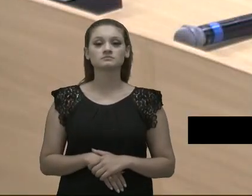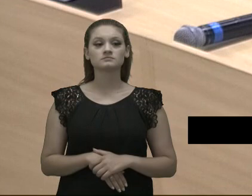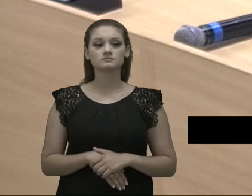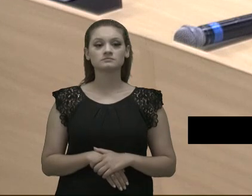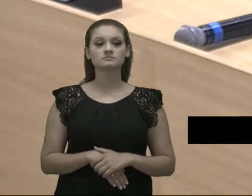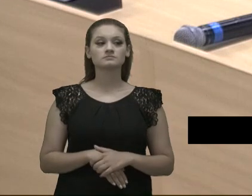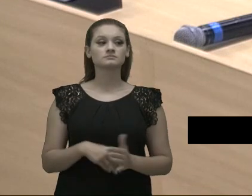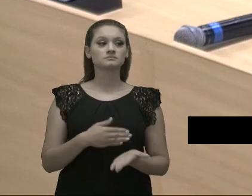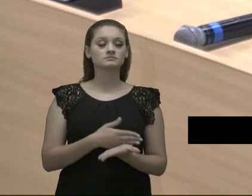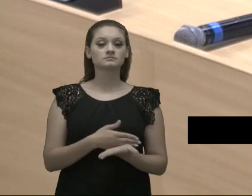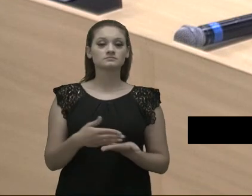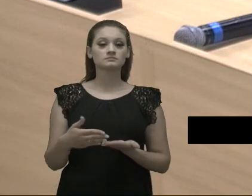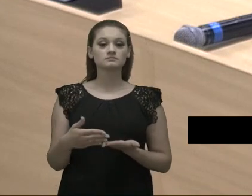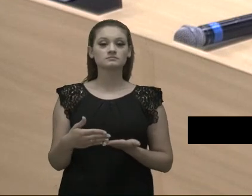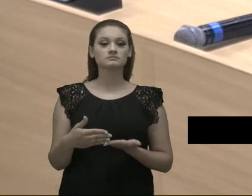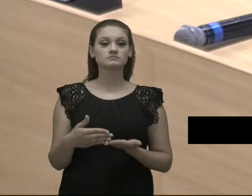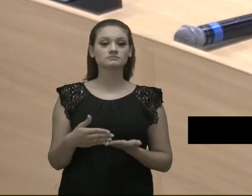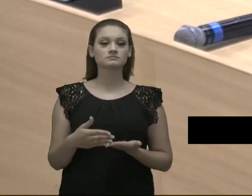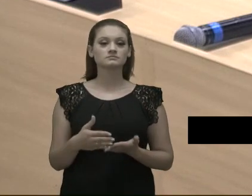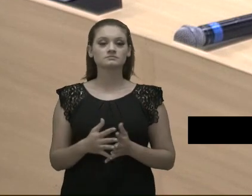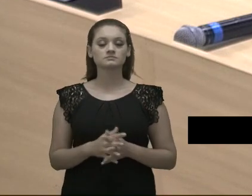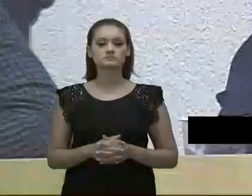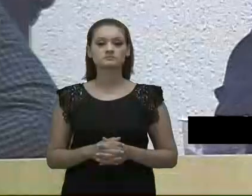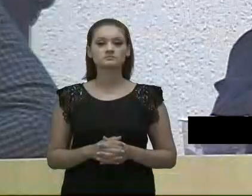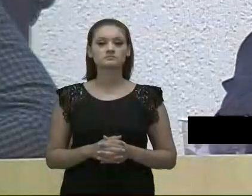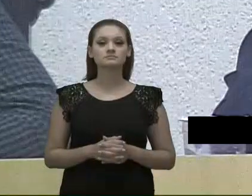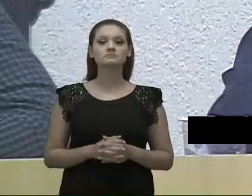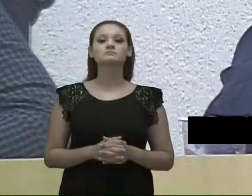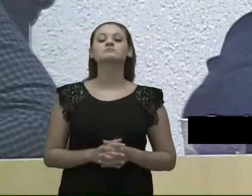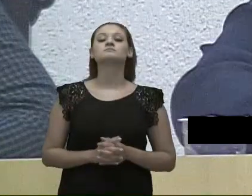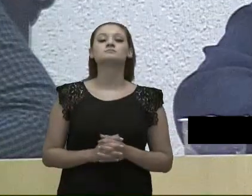Vamos lá. Qual que é a função